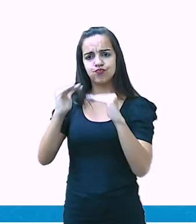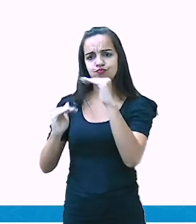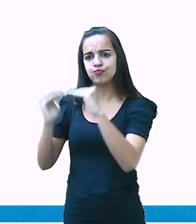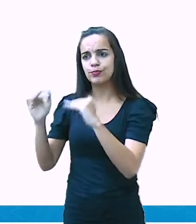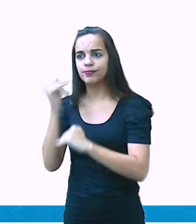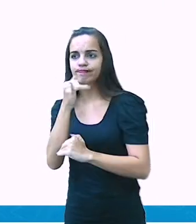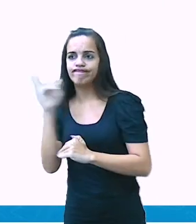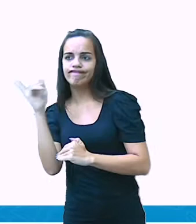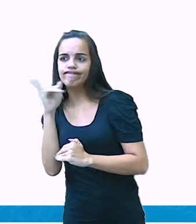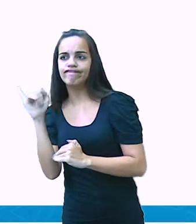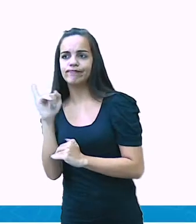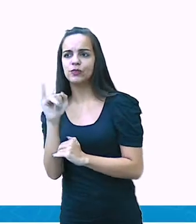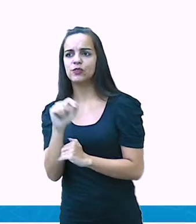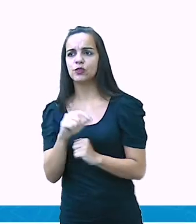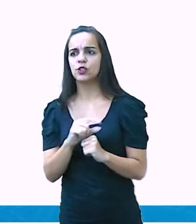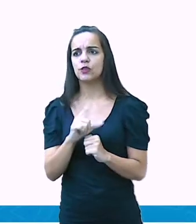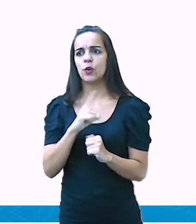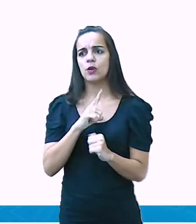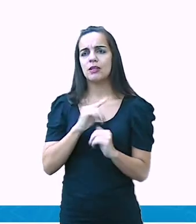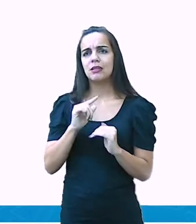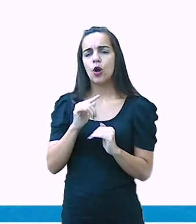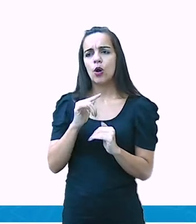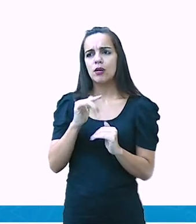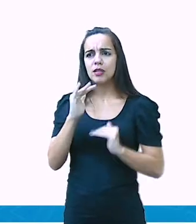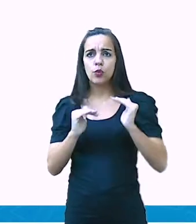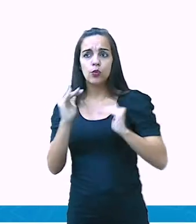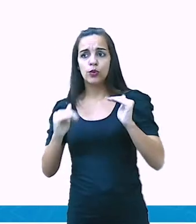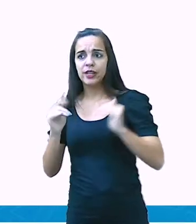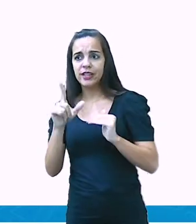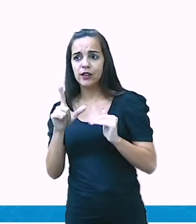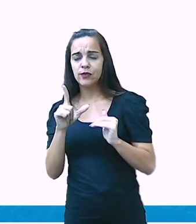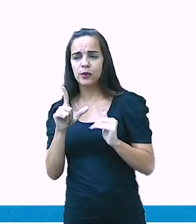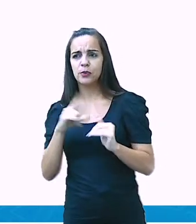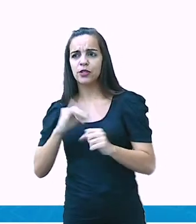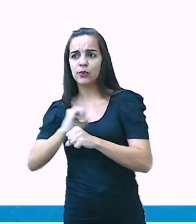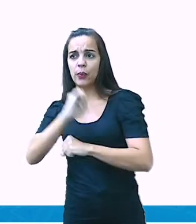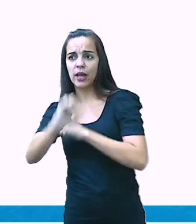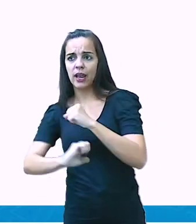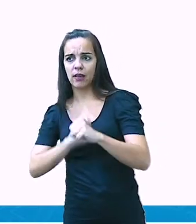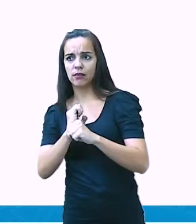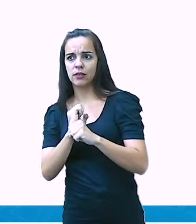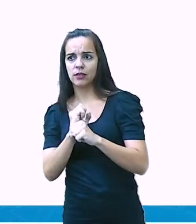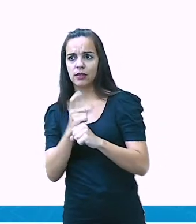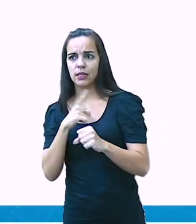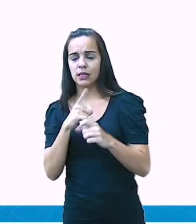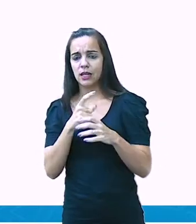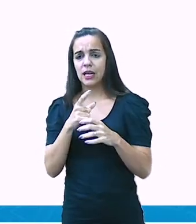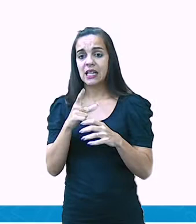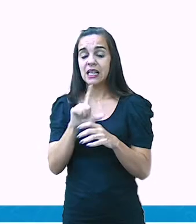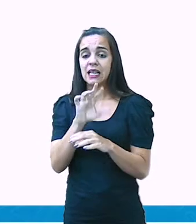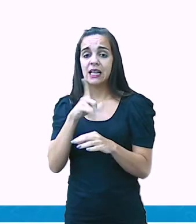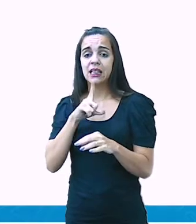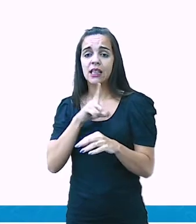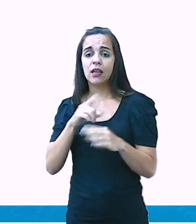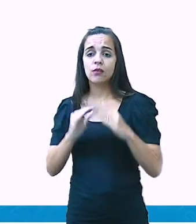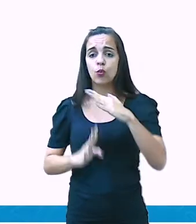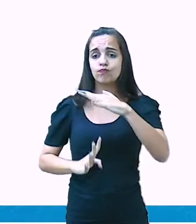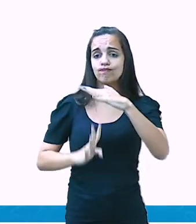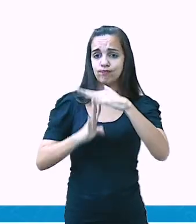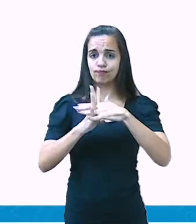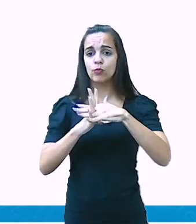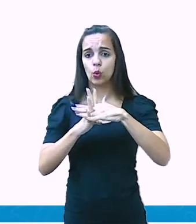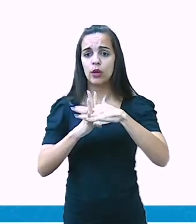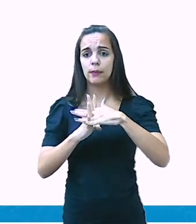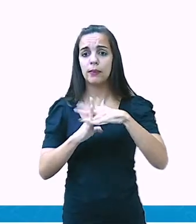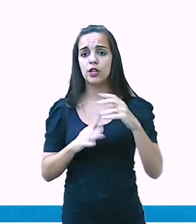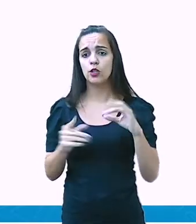energético, olha o adjetivo nível energético, ele abriga uma determinada quantidade de energia. Se